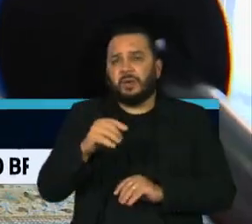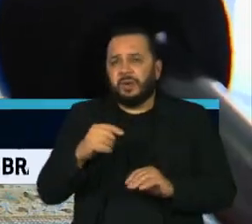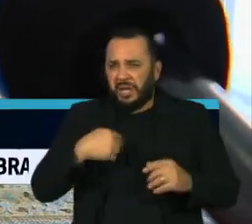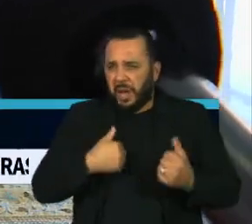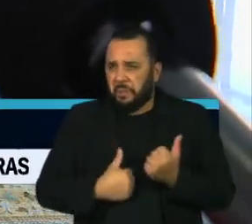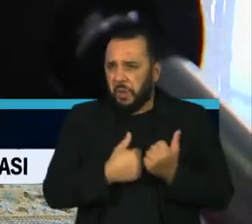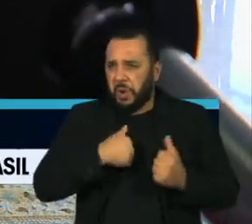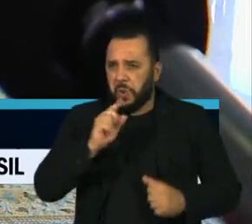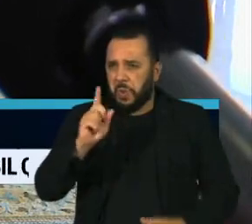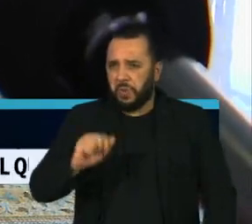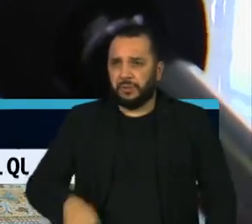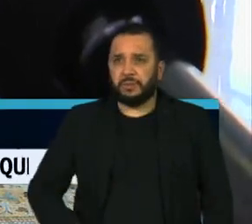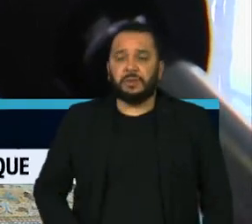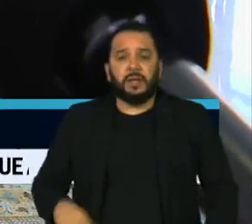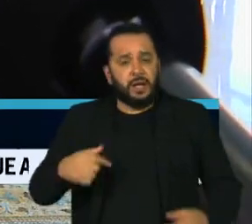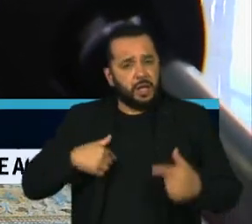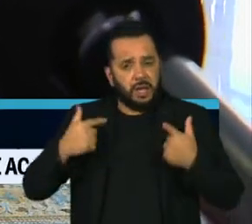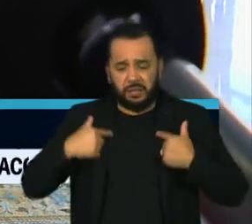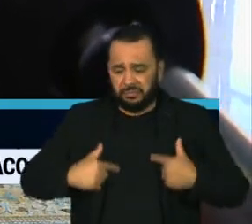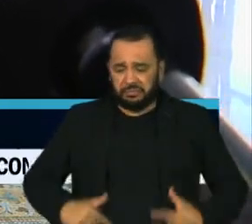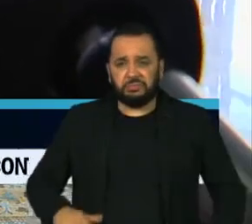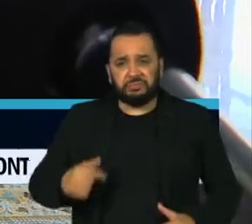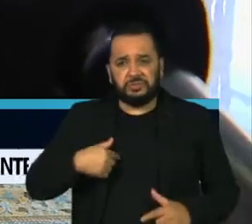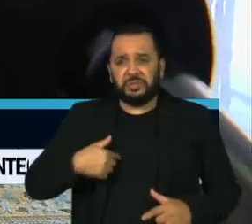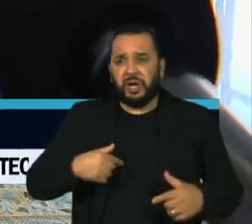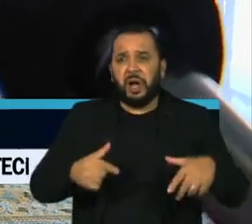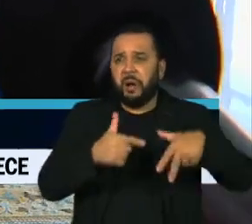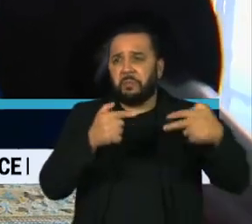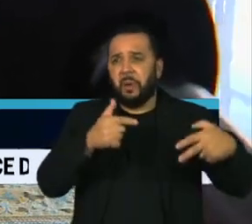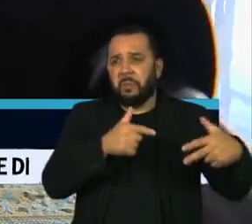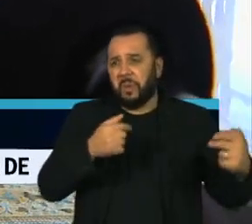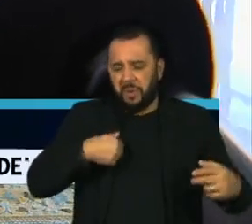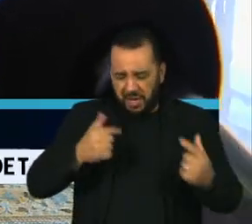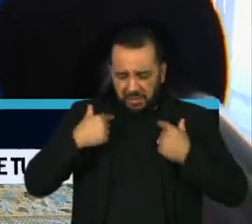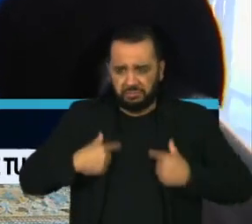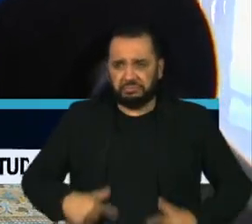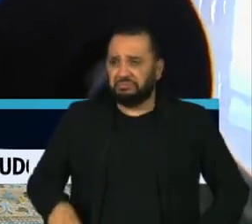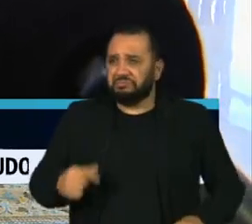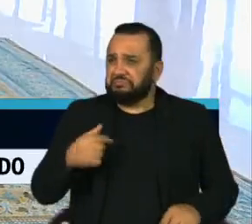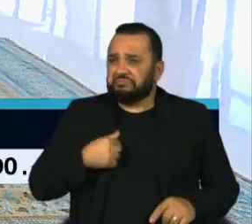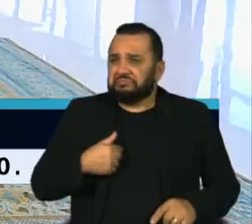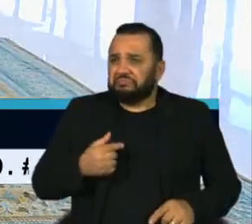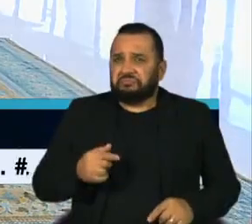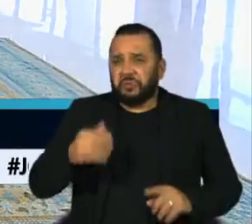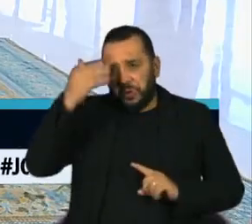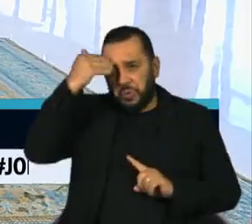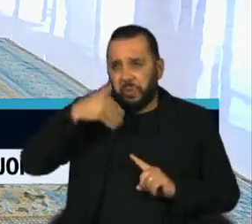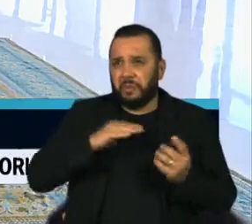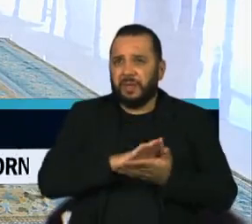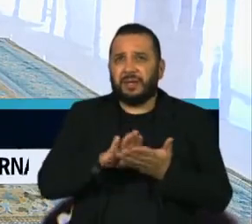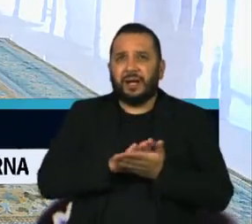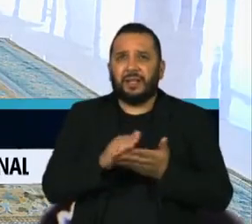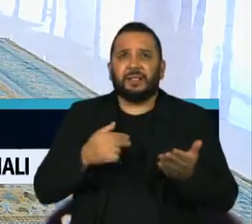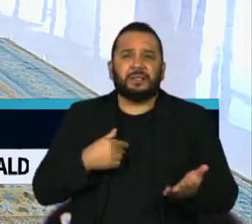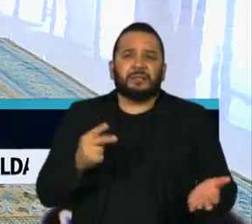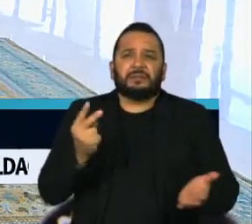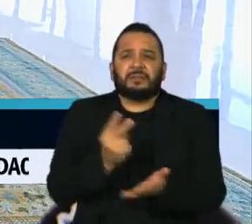O que eu tenho a ver com esse episódio de Foz do Iguaçu? Nada. É o tempo